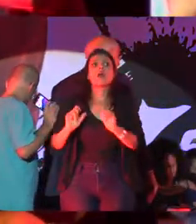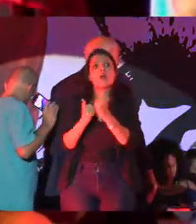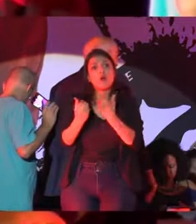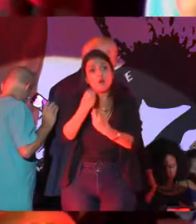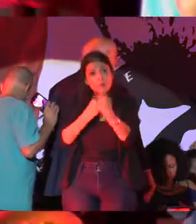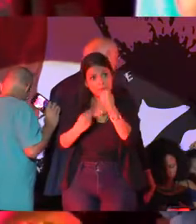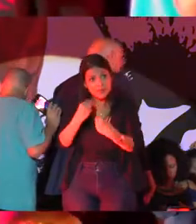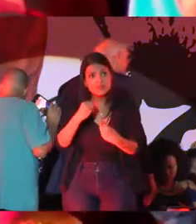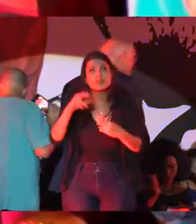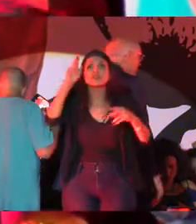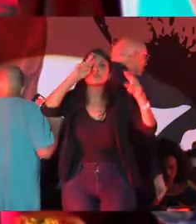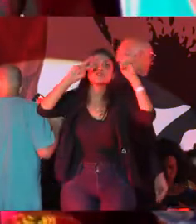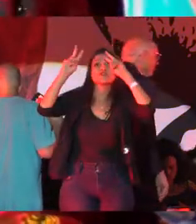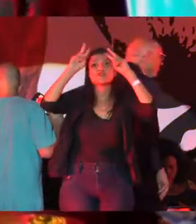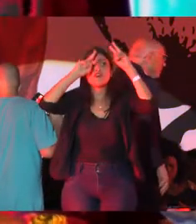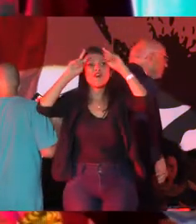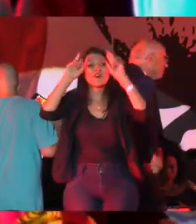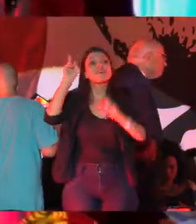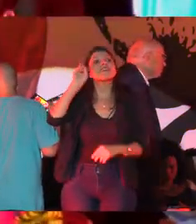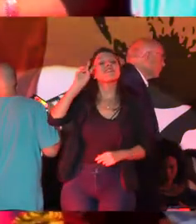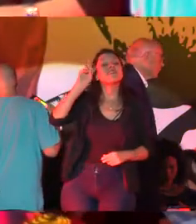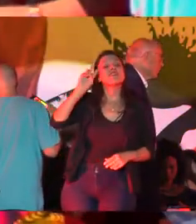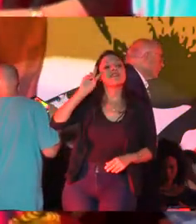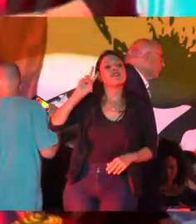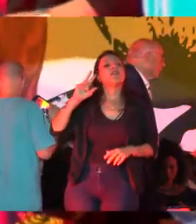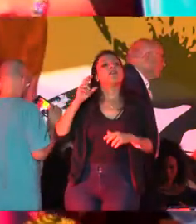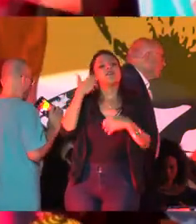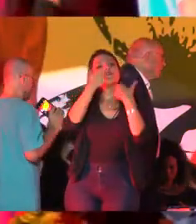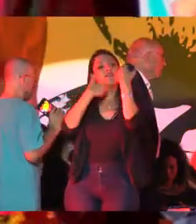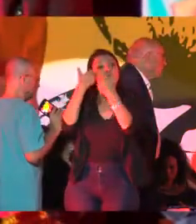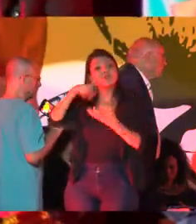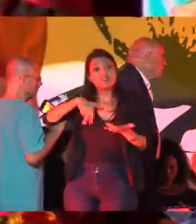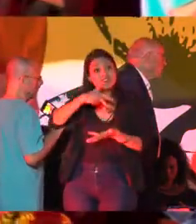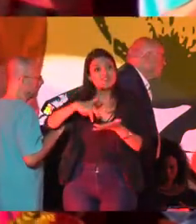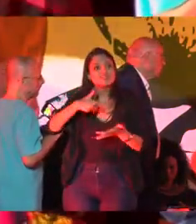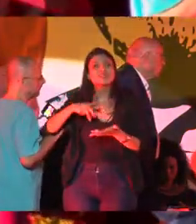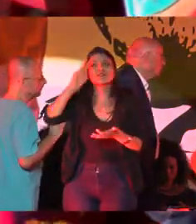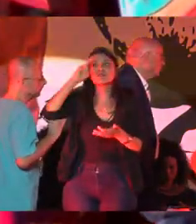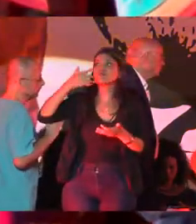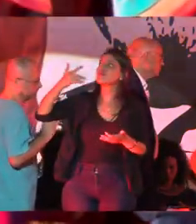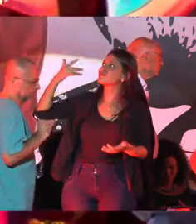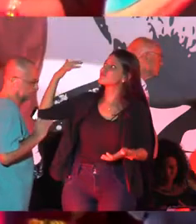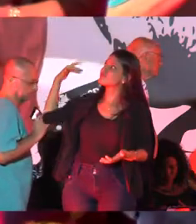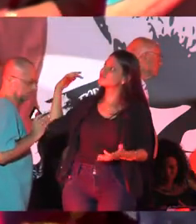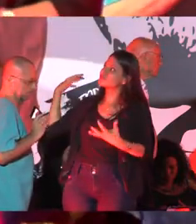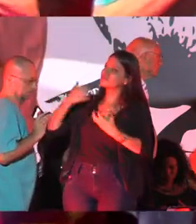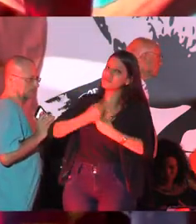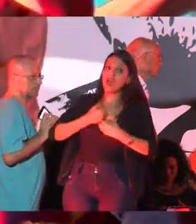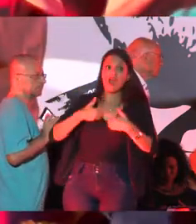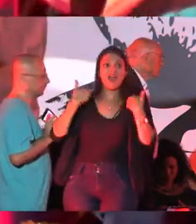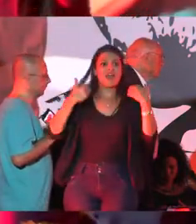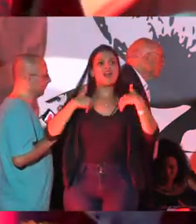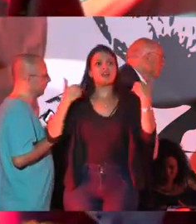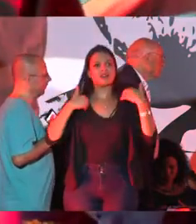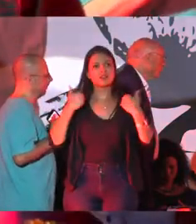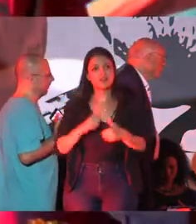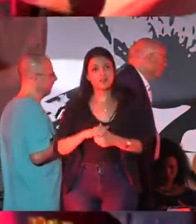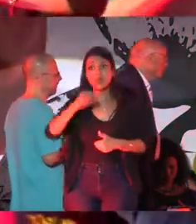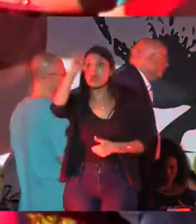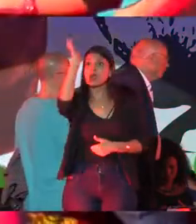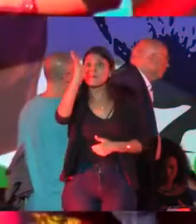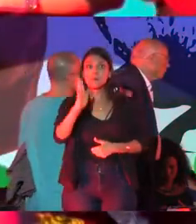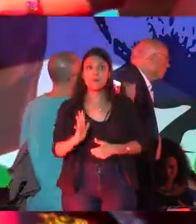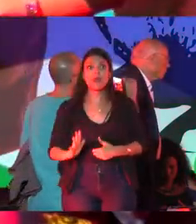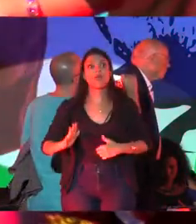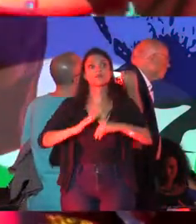que povoam nossa imaginação, às raízes da nossa alegria. Aprendemos que a construção do Brasil